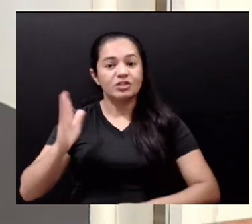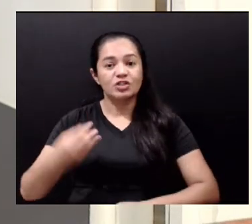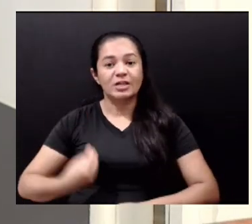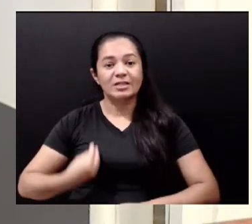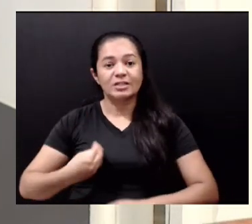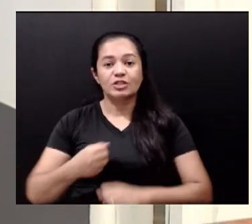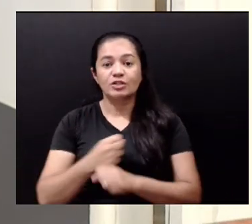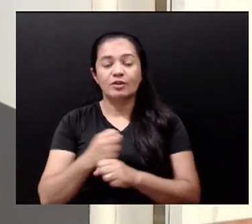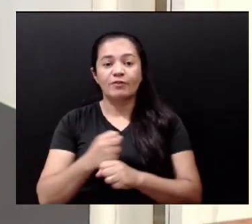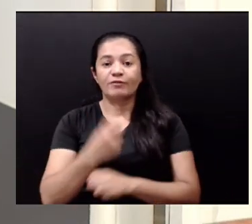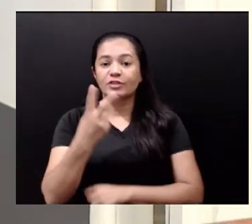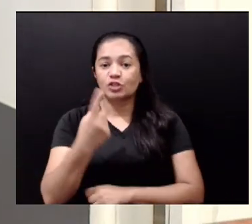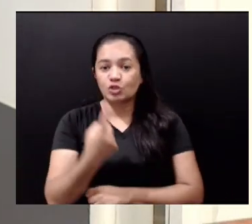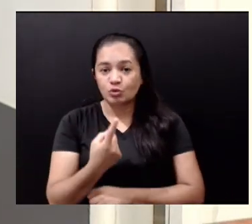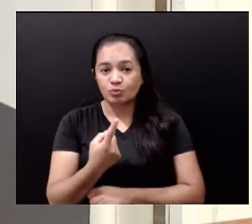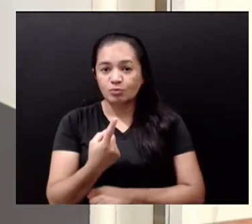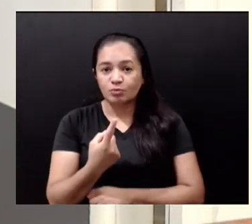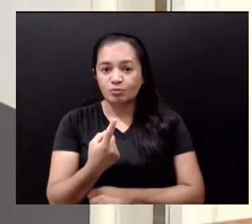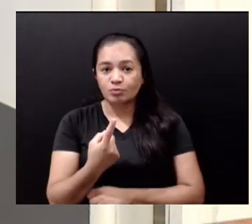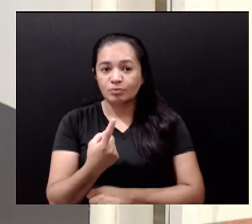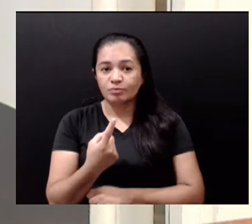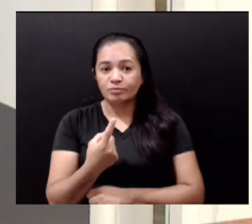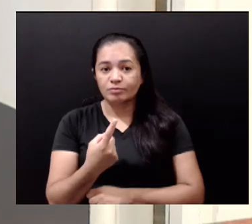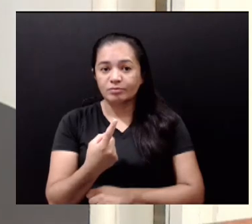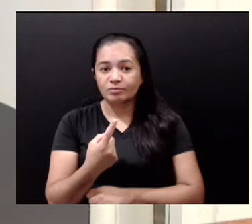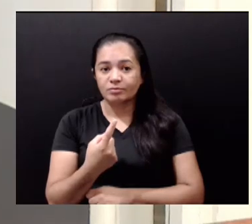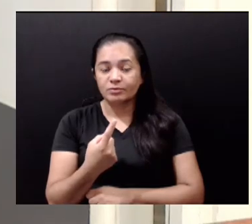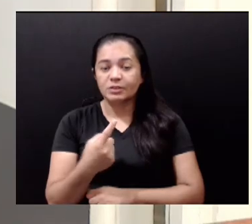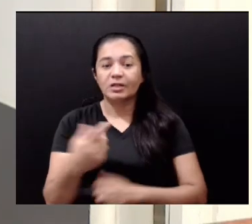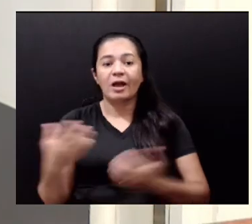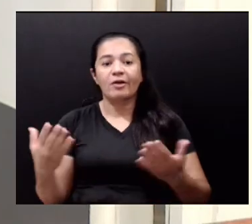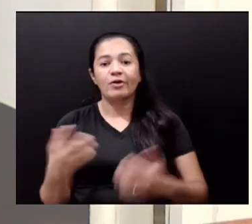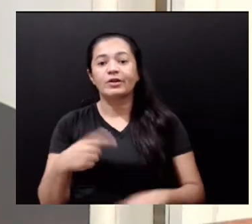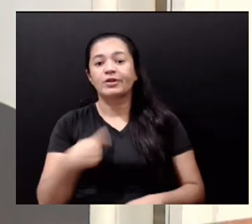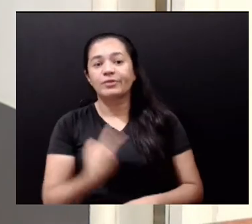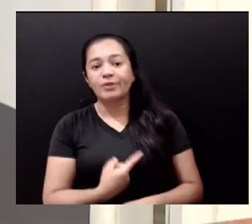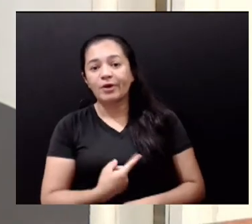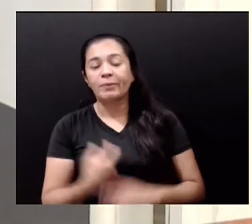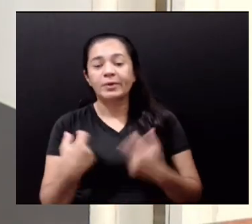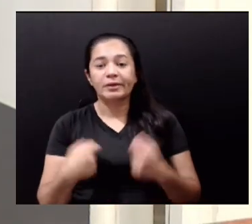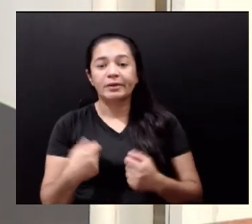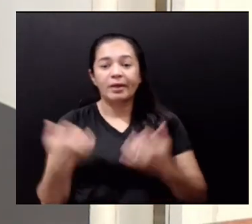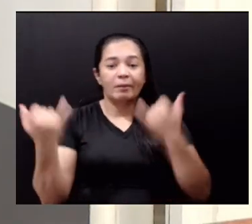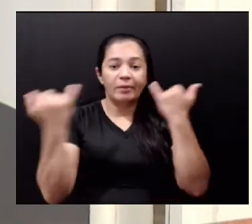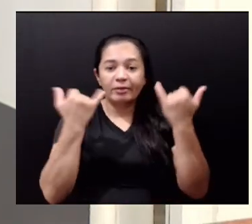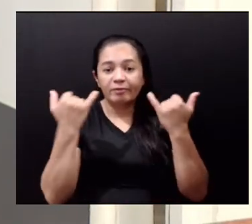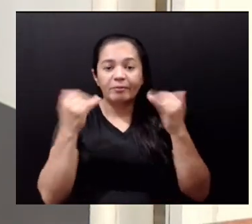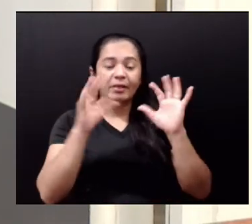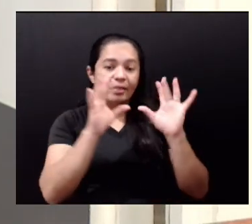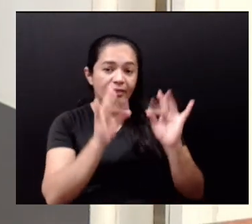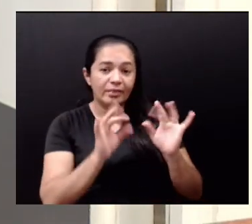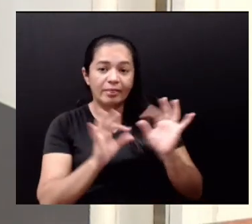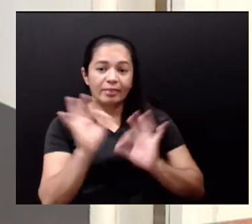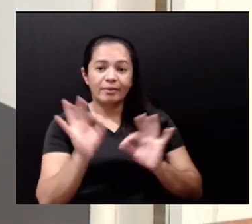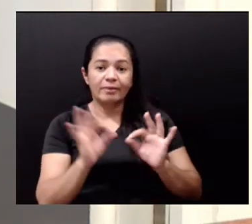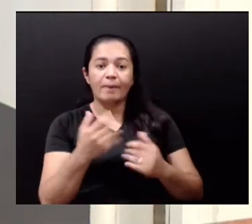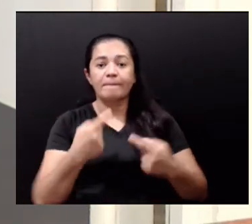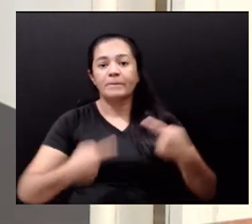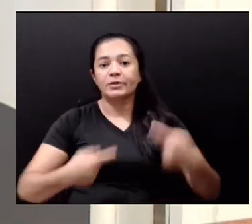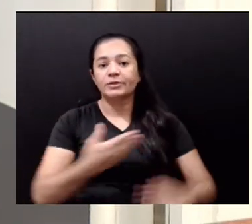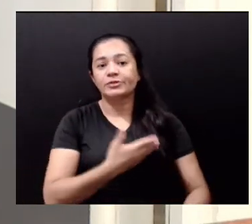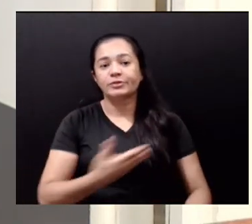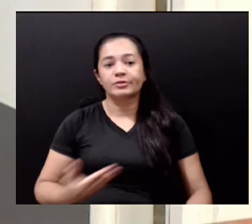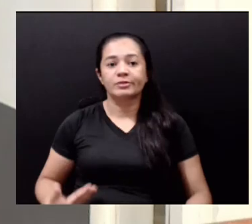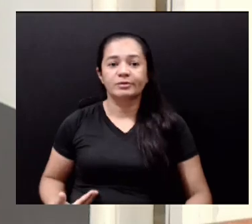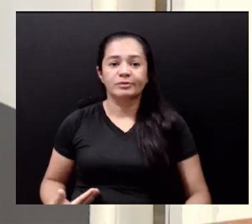né, como, nossa, precisamos de dados primeiro para formular políticas públicas, né? Isso também deve ter